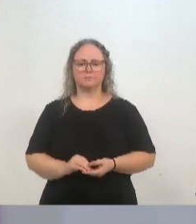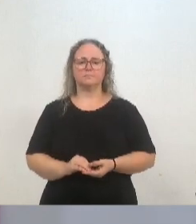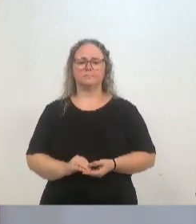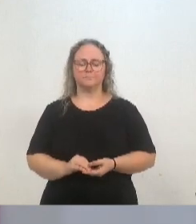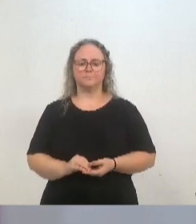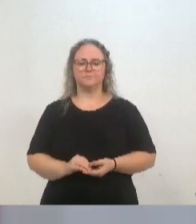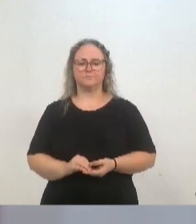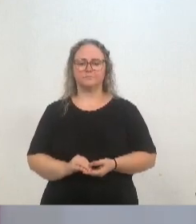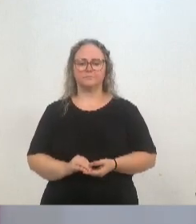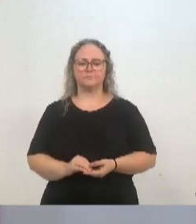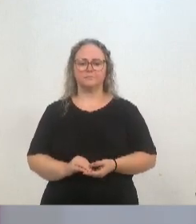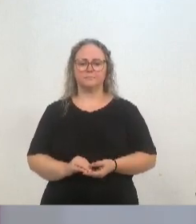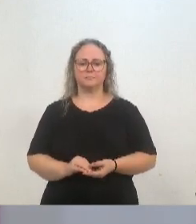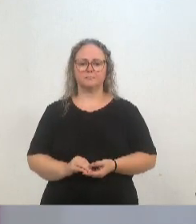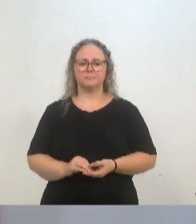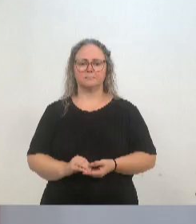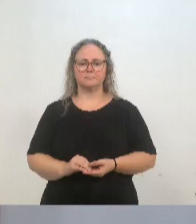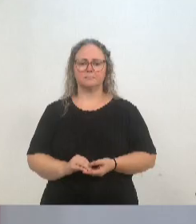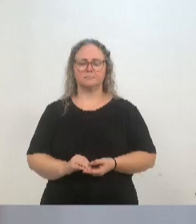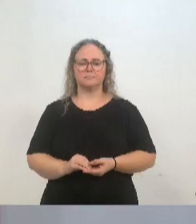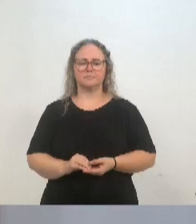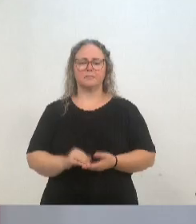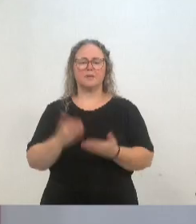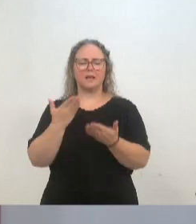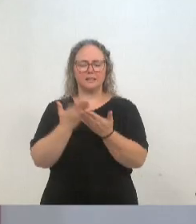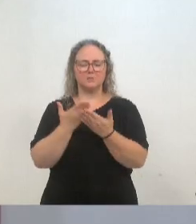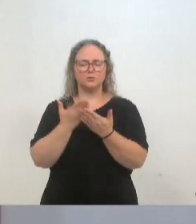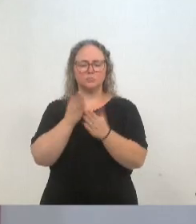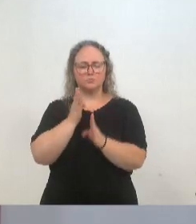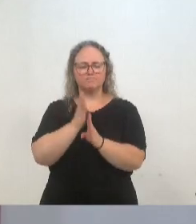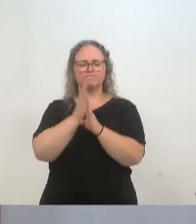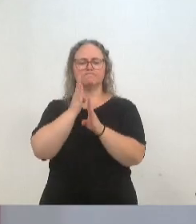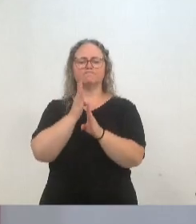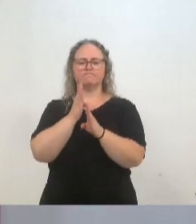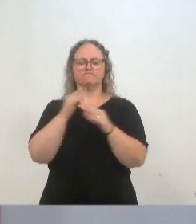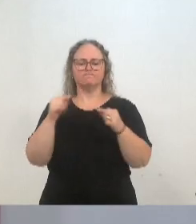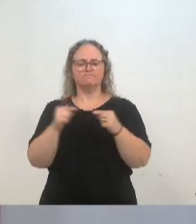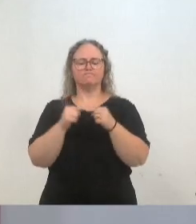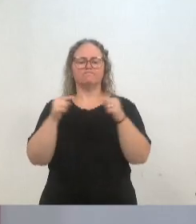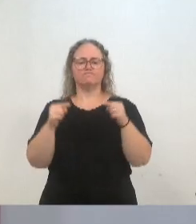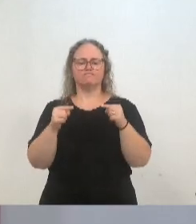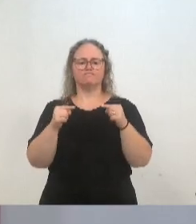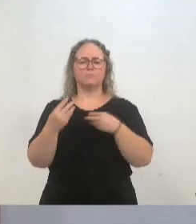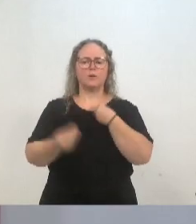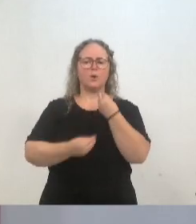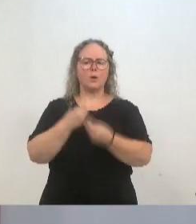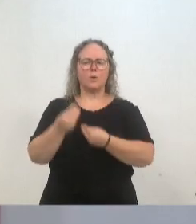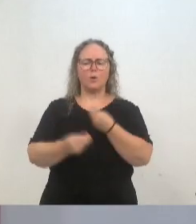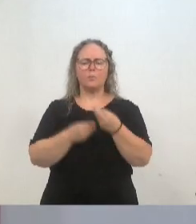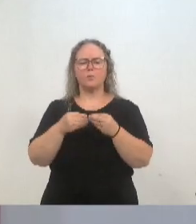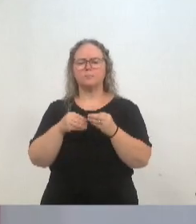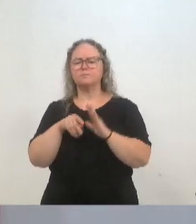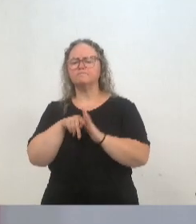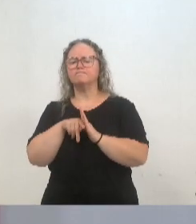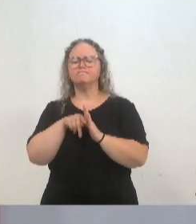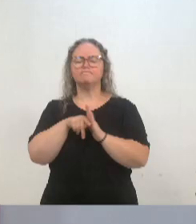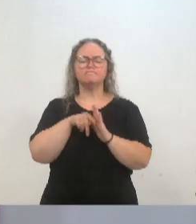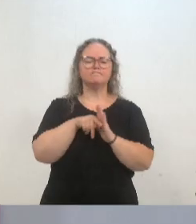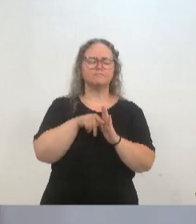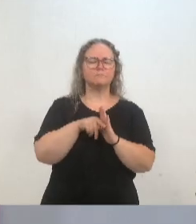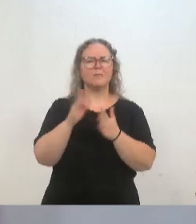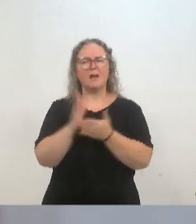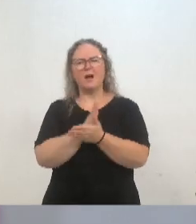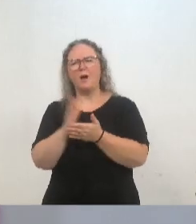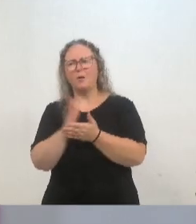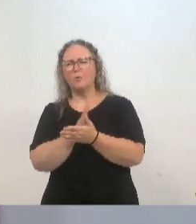vizinhança. O estudo de impacto de vizinhança e as medidas mitigatórias exigidas por eles, de certa forma, são razoáveis em